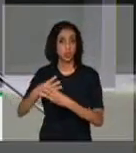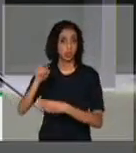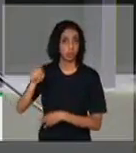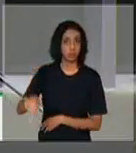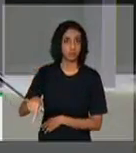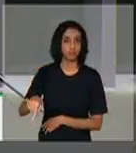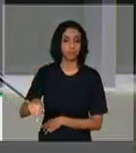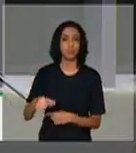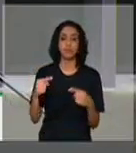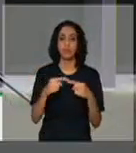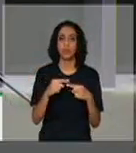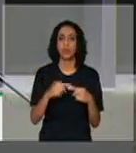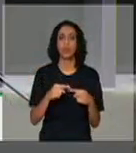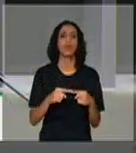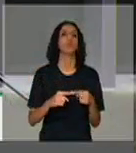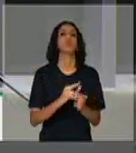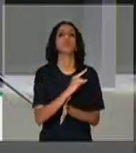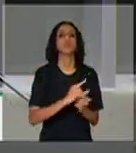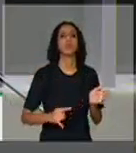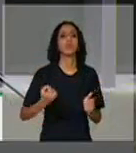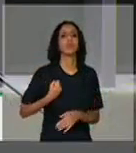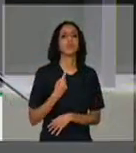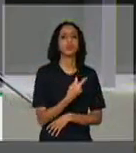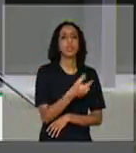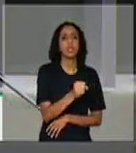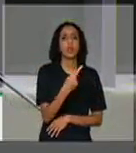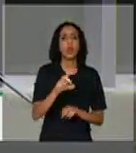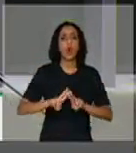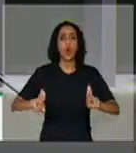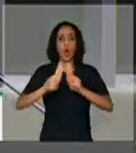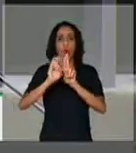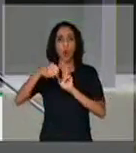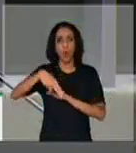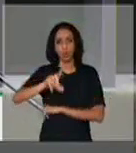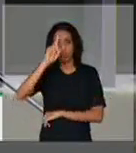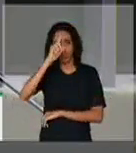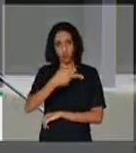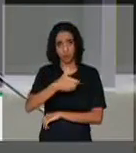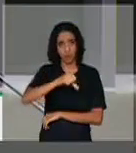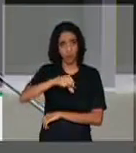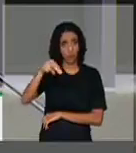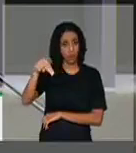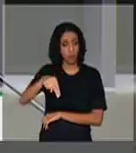número 181 da ONU, de 29 de novembro de